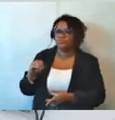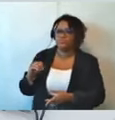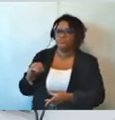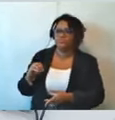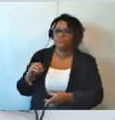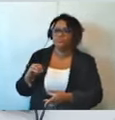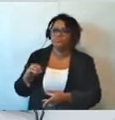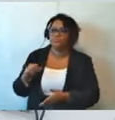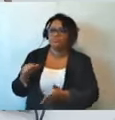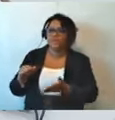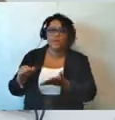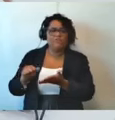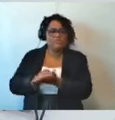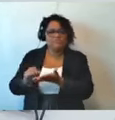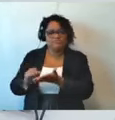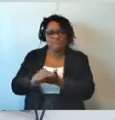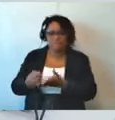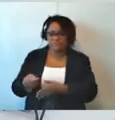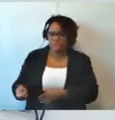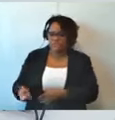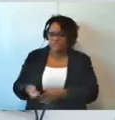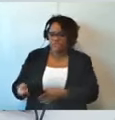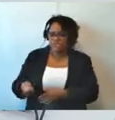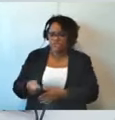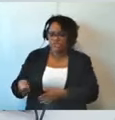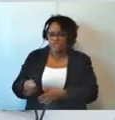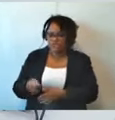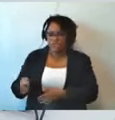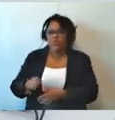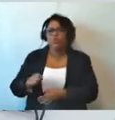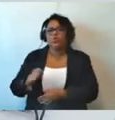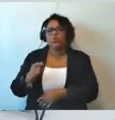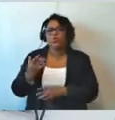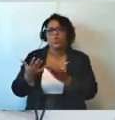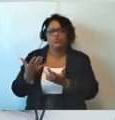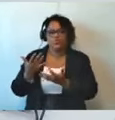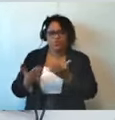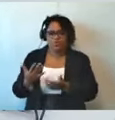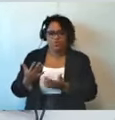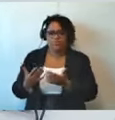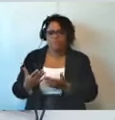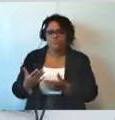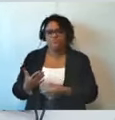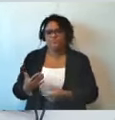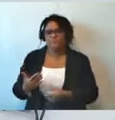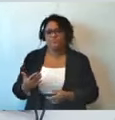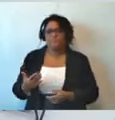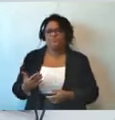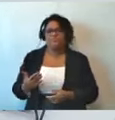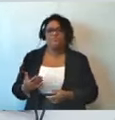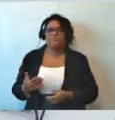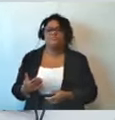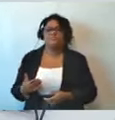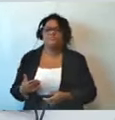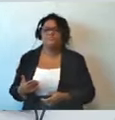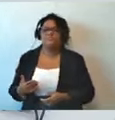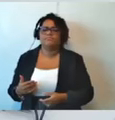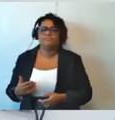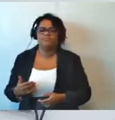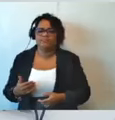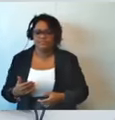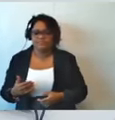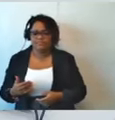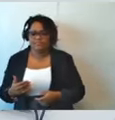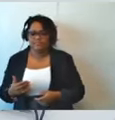maçarico. O ideal seria dar um asfalto, mas a tinta mais cara que existe, seria dar uma camada